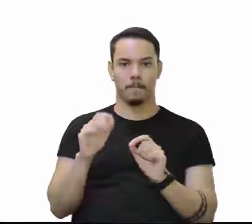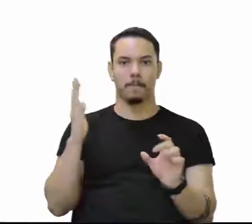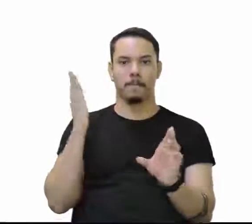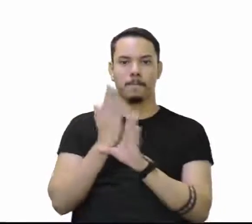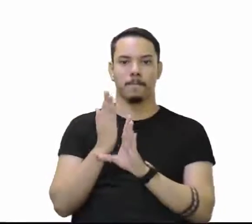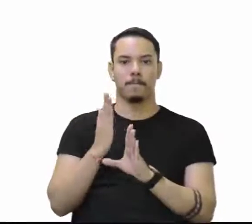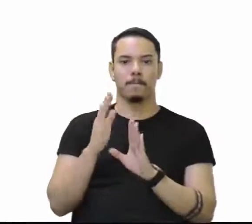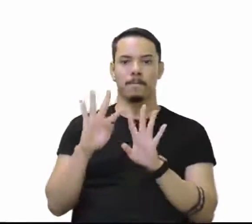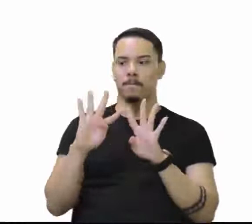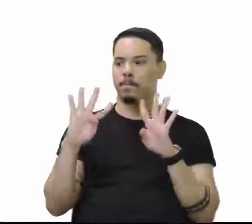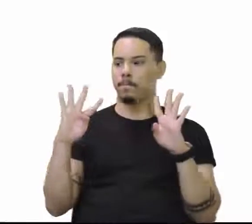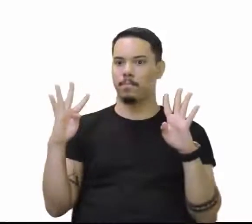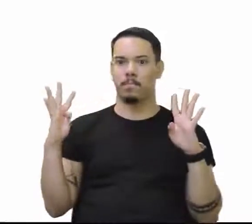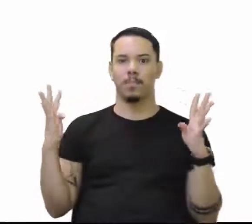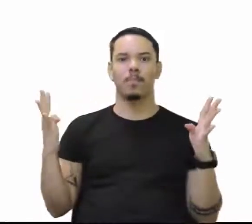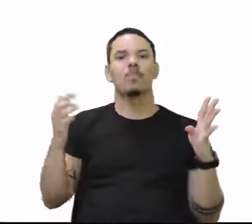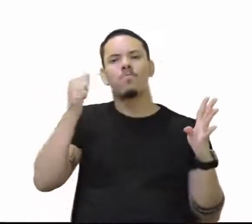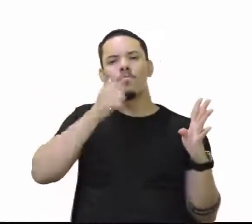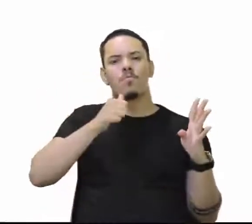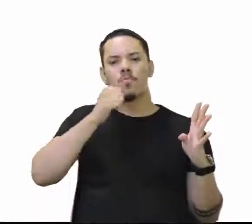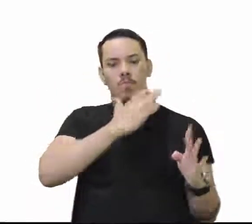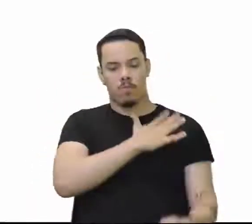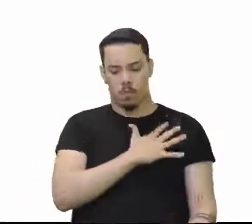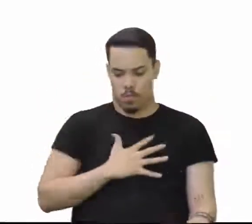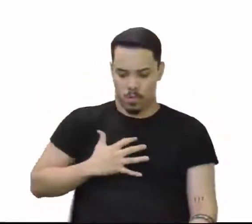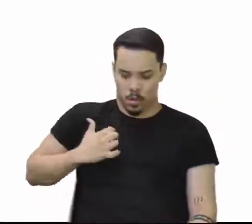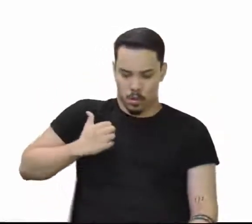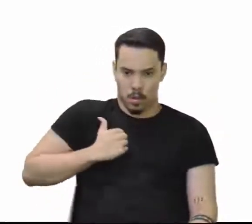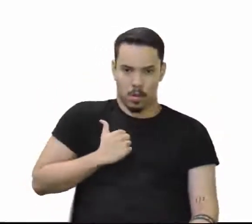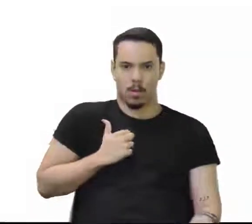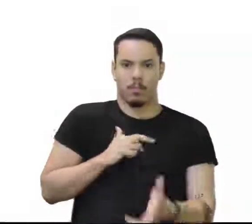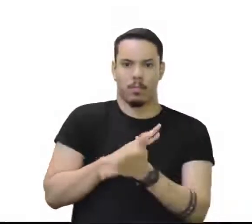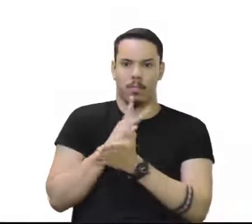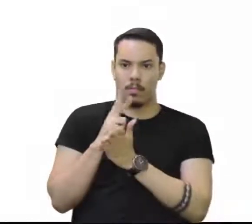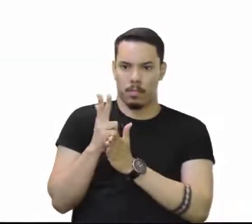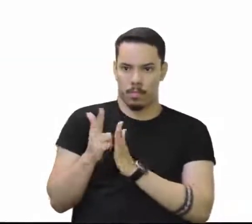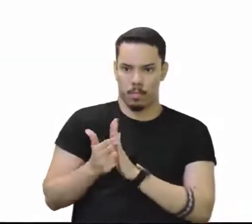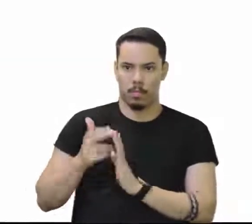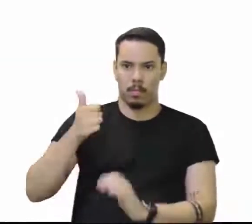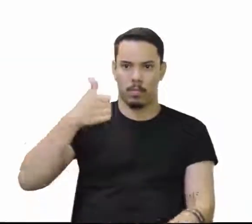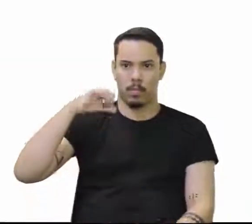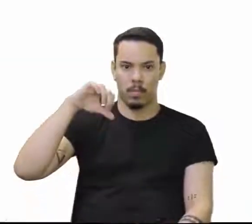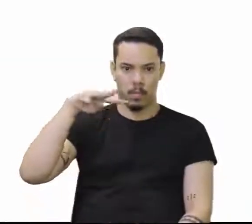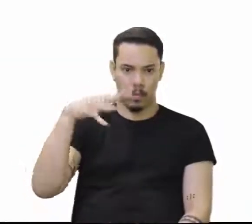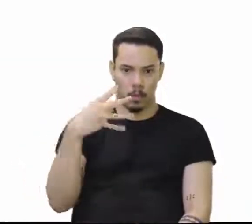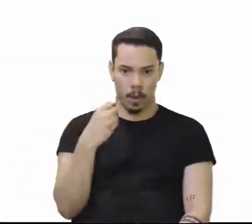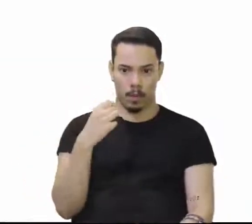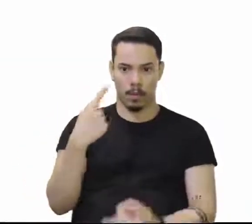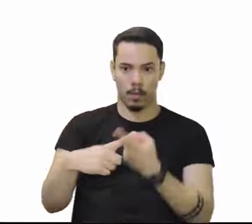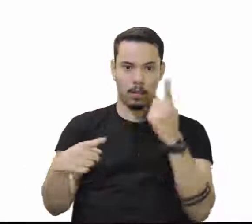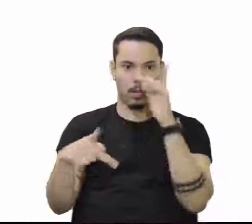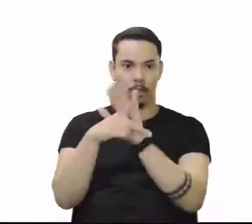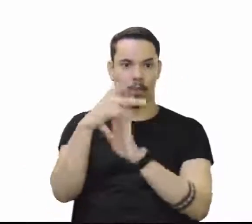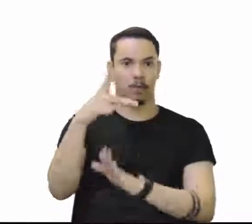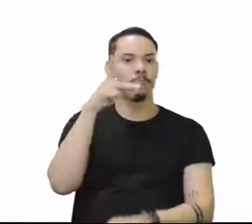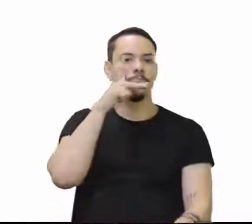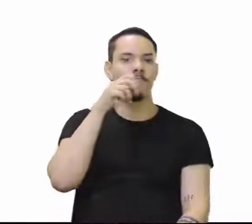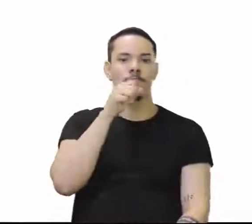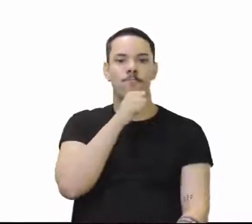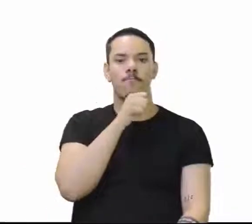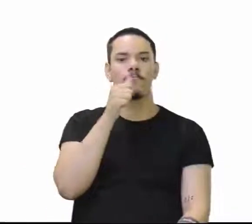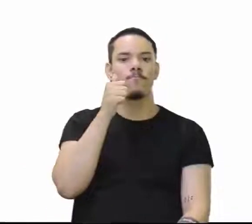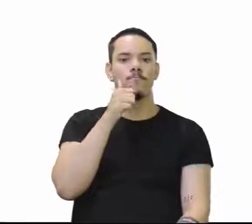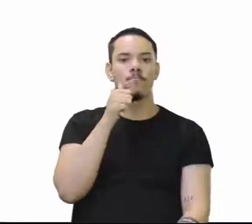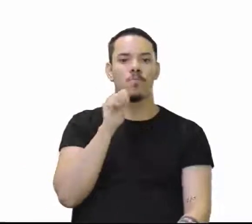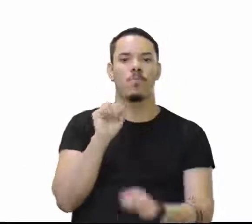ladeado pelas damas de Porto Velho de 1940. Em 1940, Getúlio Vargas está aqui em Porto Velho, né? E aqui ele está pelas damas,